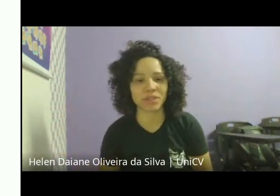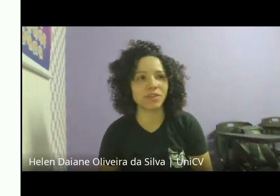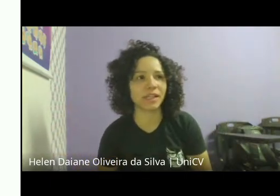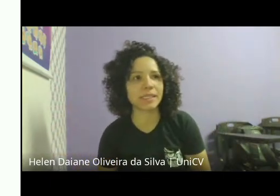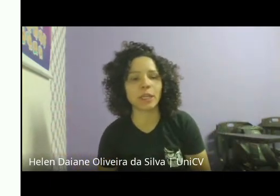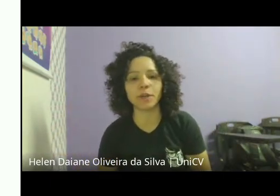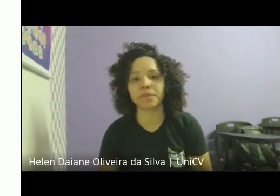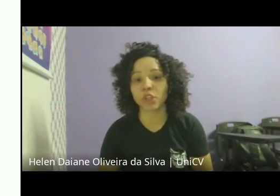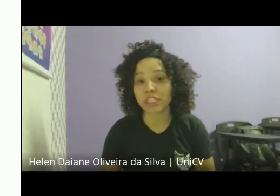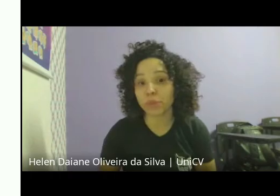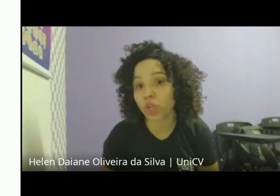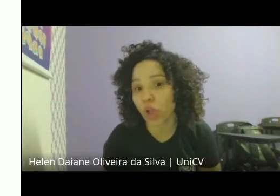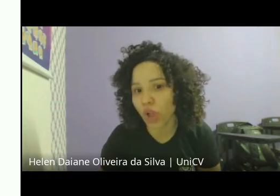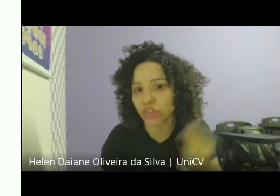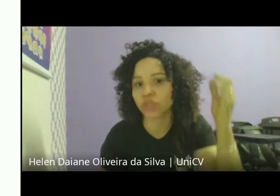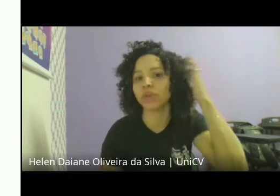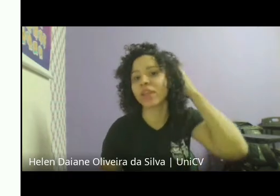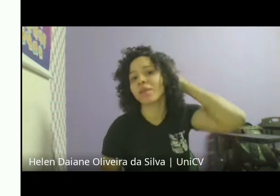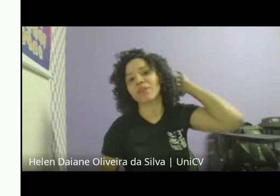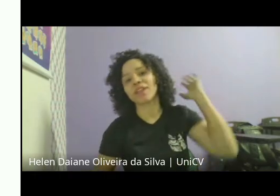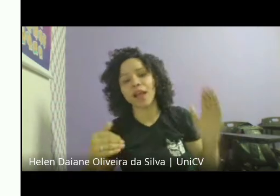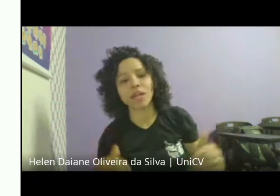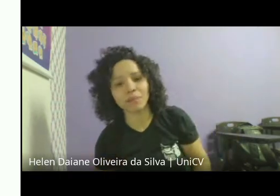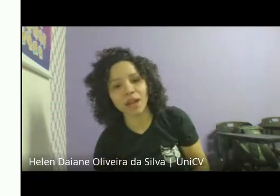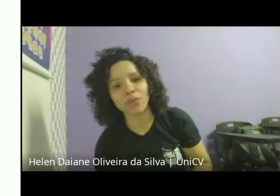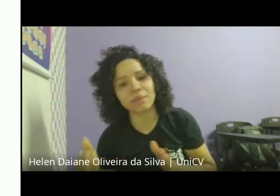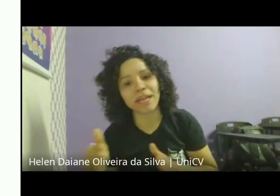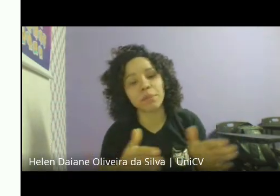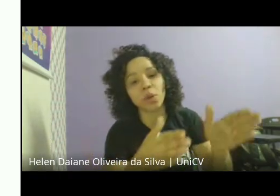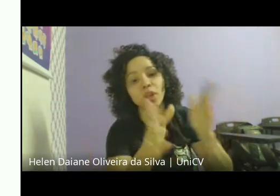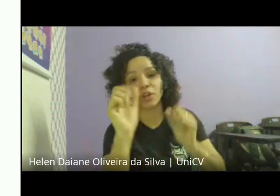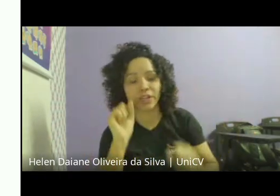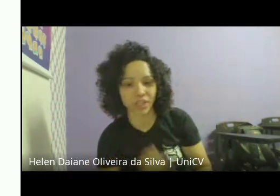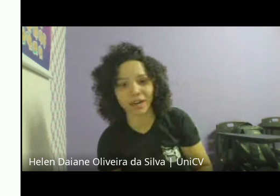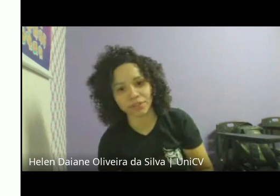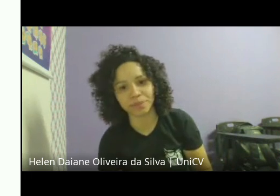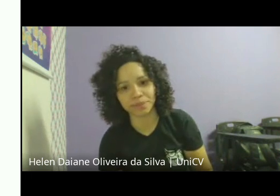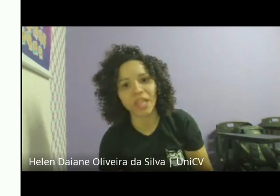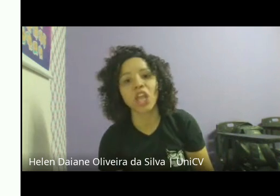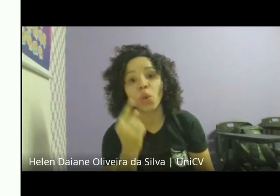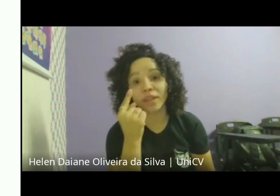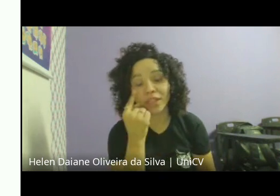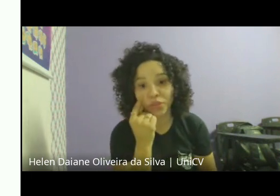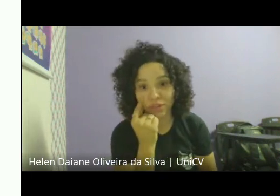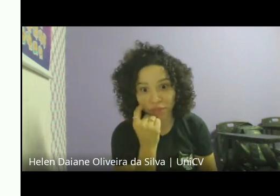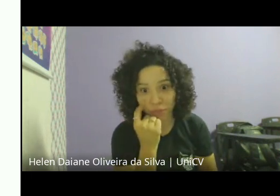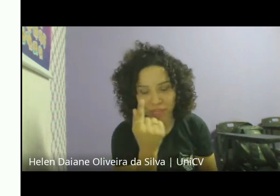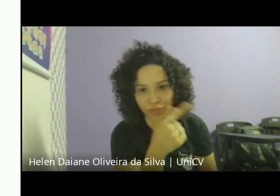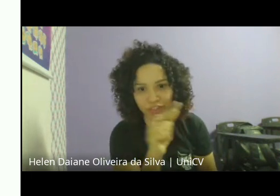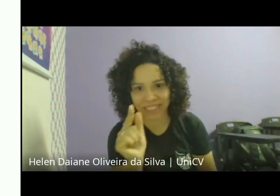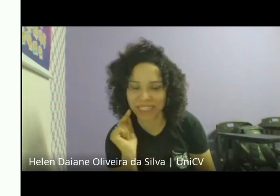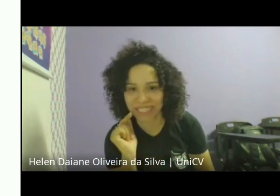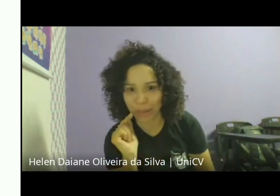alunos estavam traduzindo, falando assim, ó, nós vamos no zoológico, para ver tal animal, você passa pelo corredor da girafa. Quando a surda